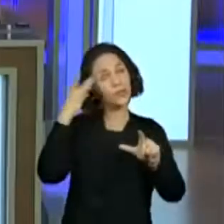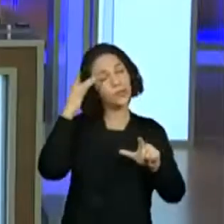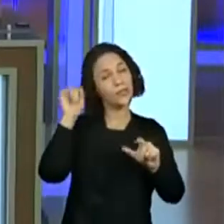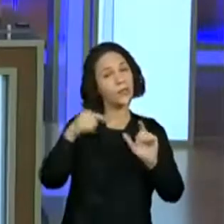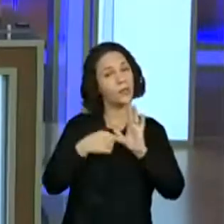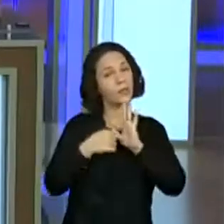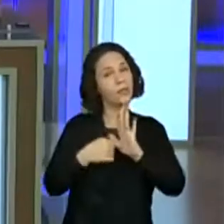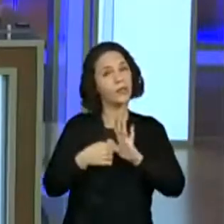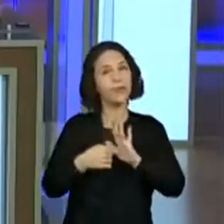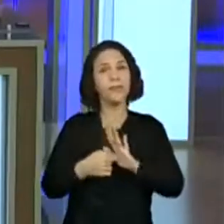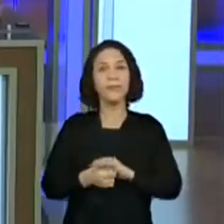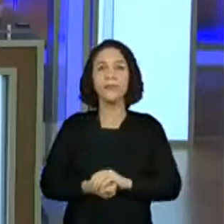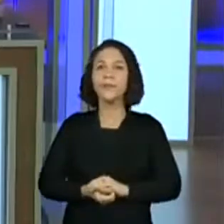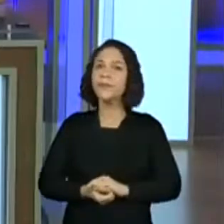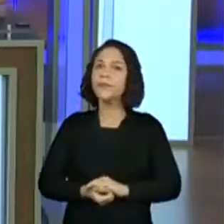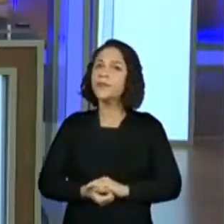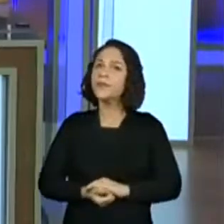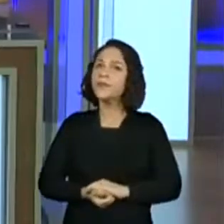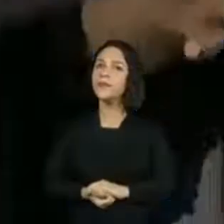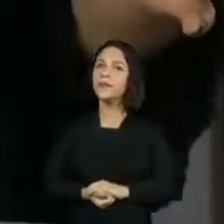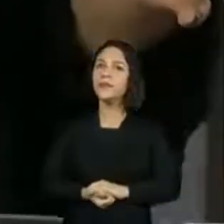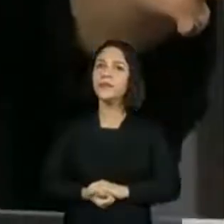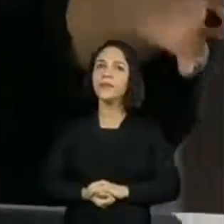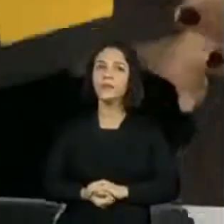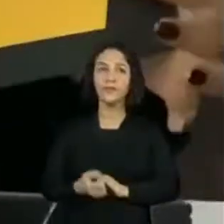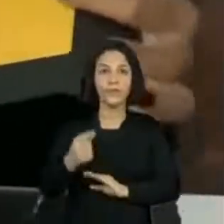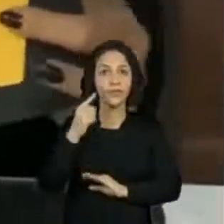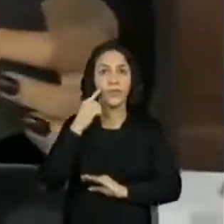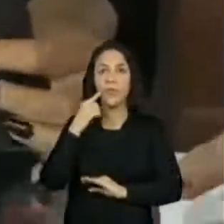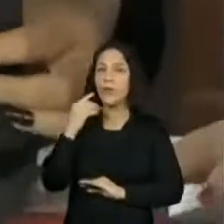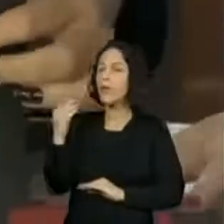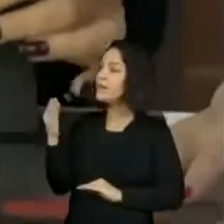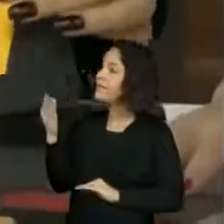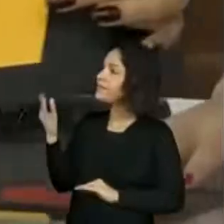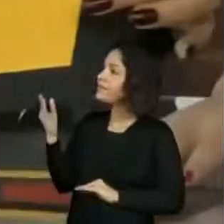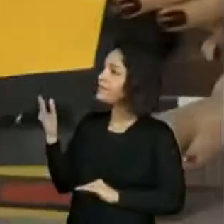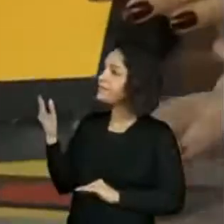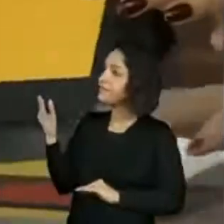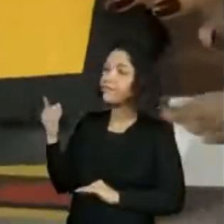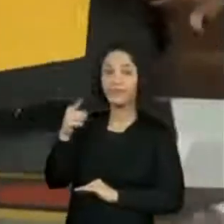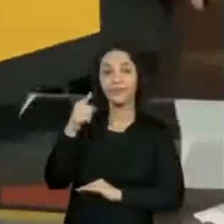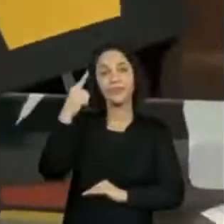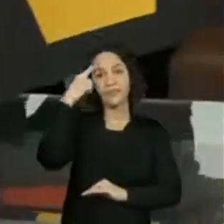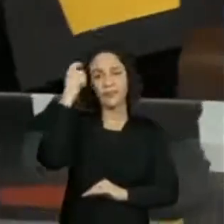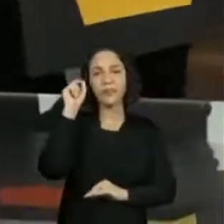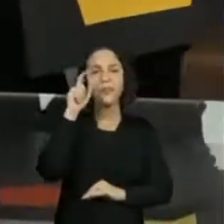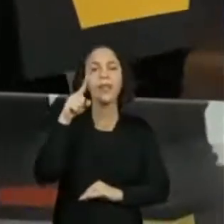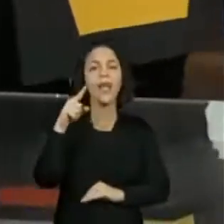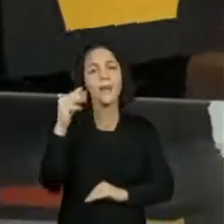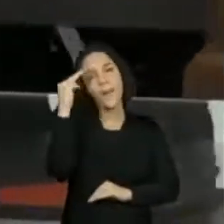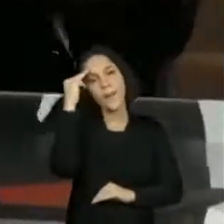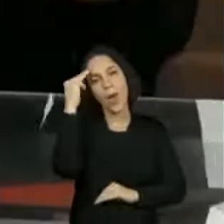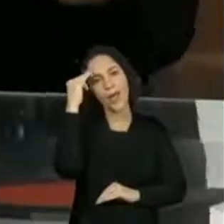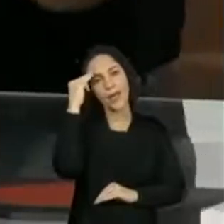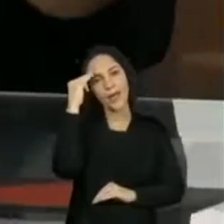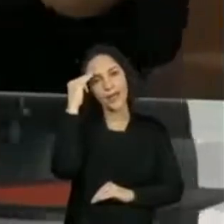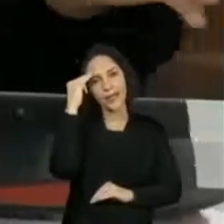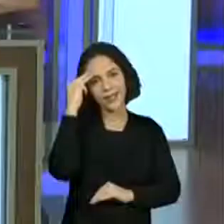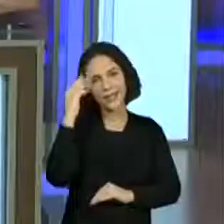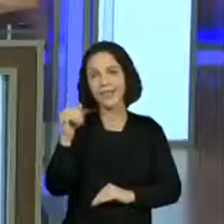mostrar, acho que não, né? Isso, a intenção seria fazer um jogo da memória. Isso, com